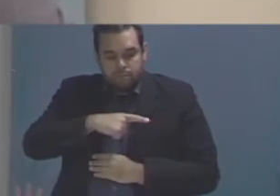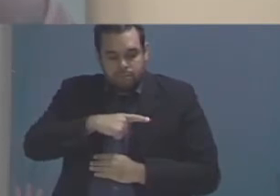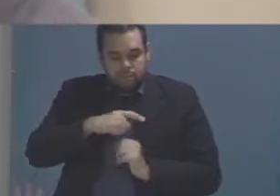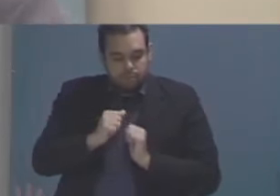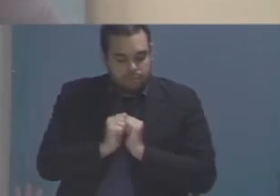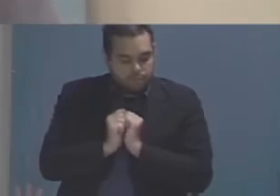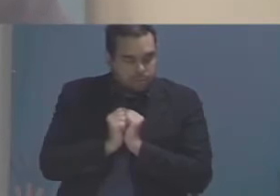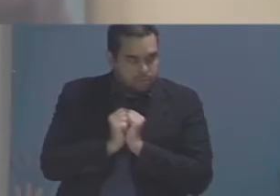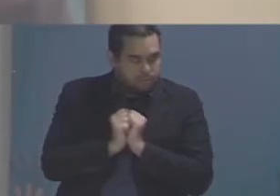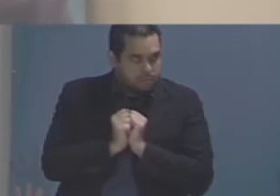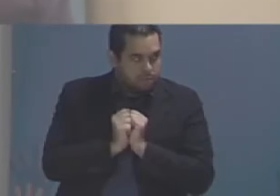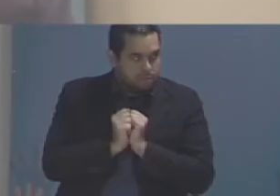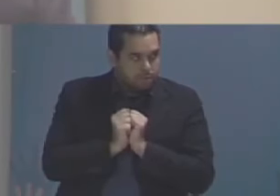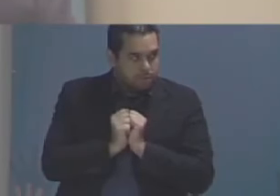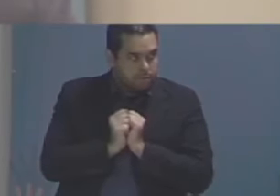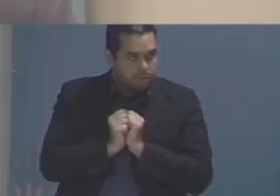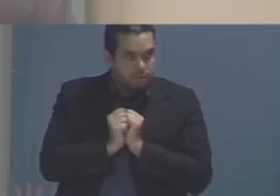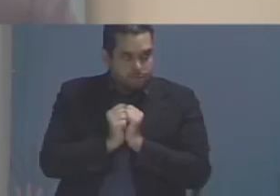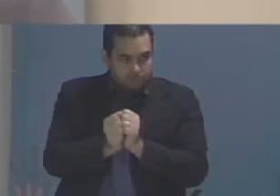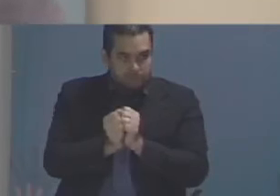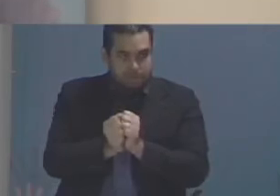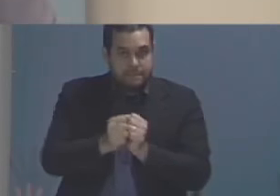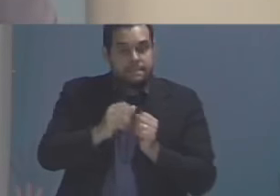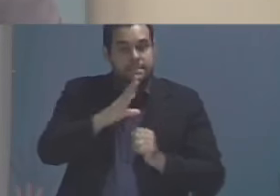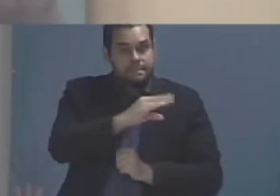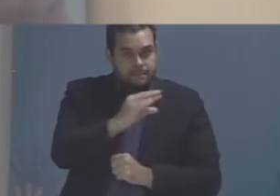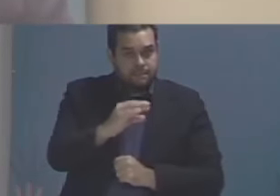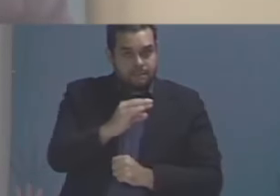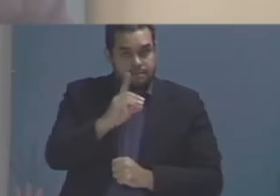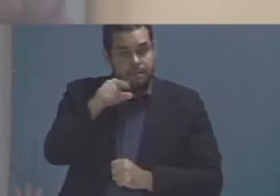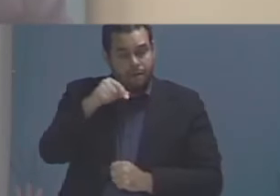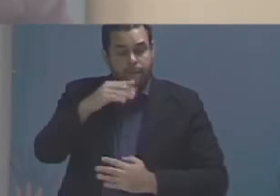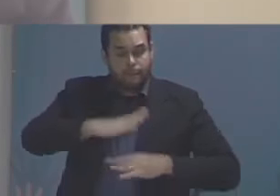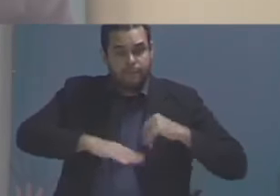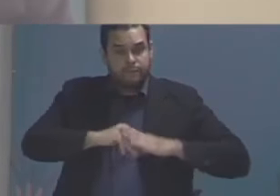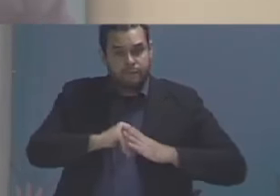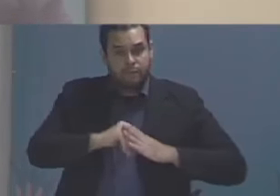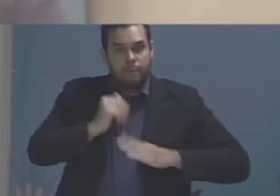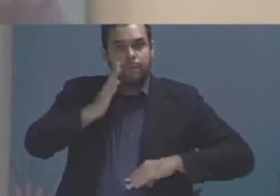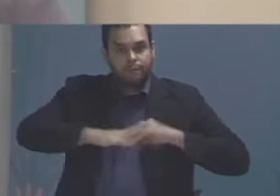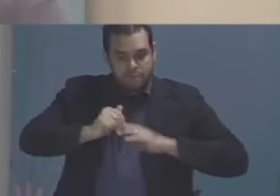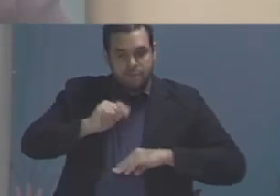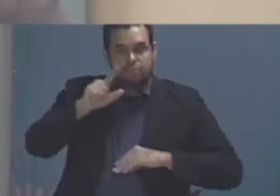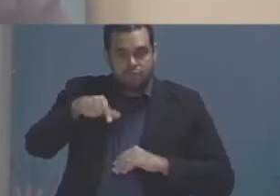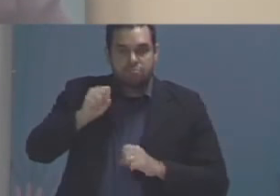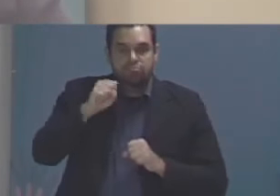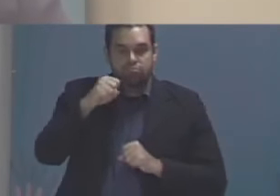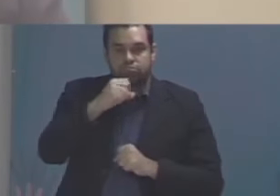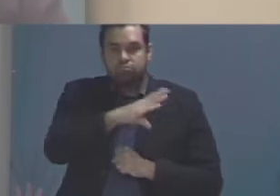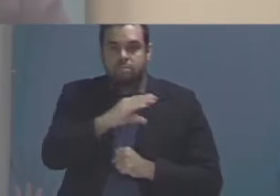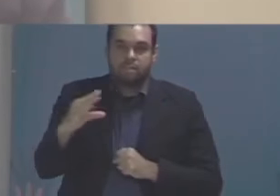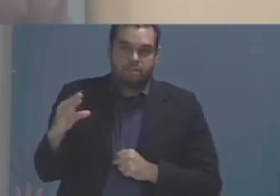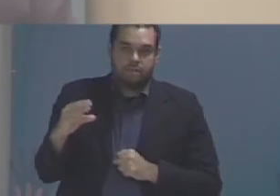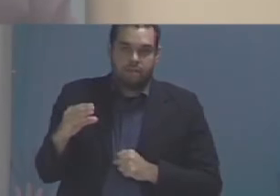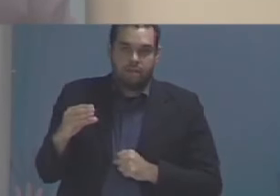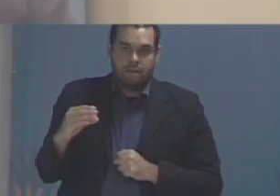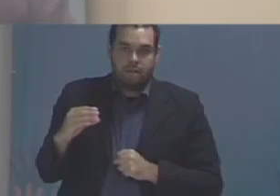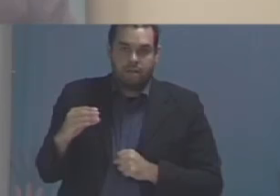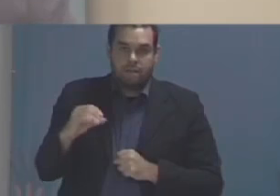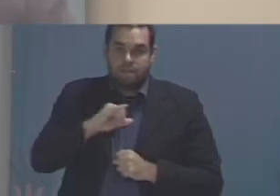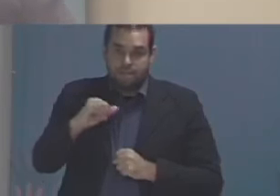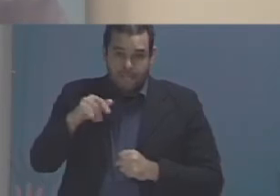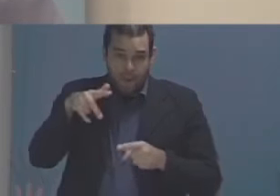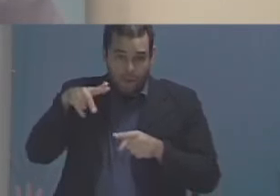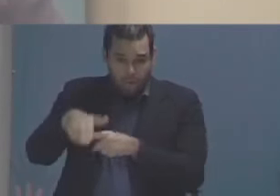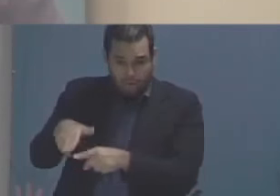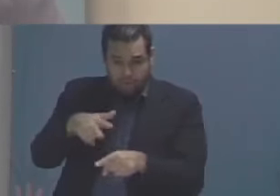brutal. Primeiro, ciência é profissão. E a profissão do psicólogo é ser cientista. Vocês fizeram uma dicotomia que só enfraquece a